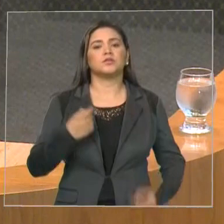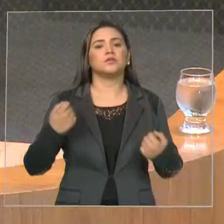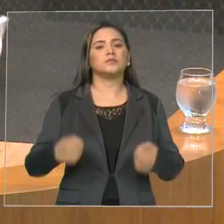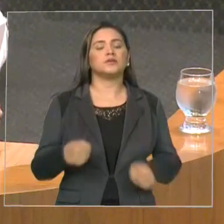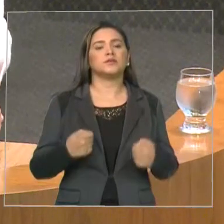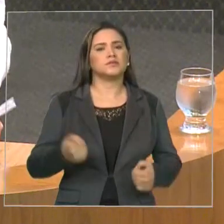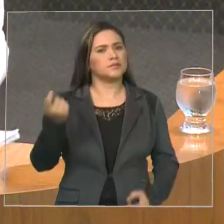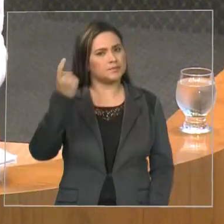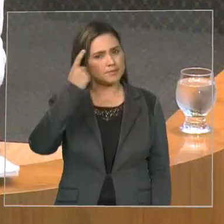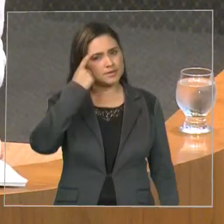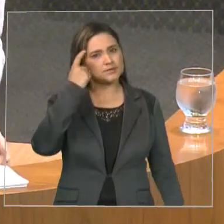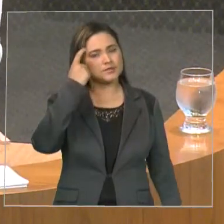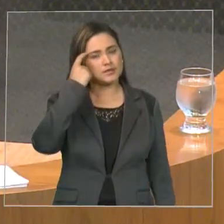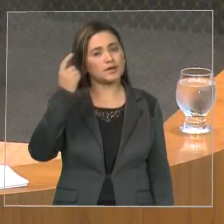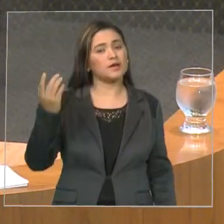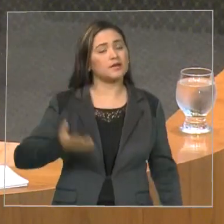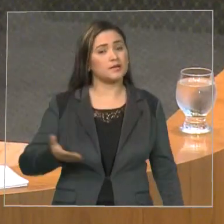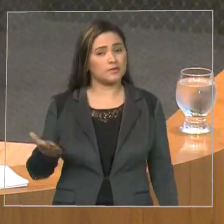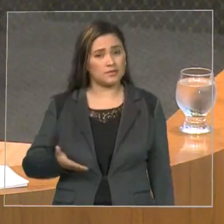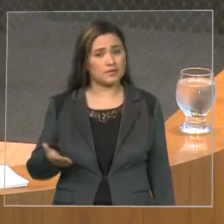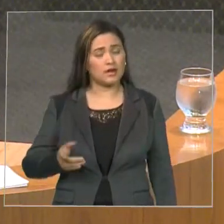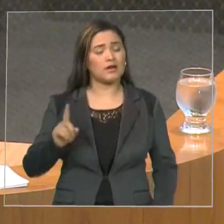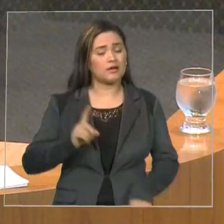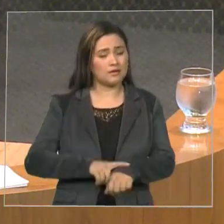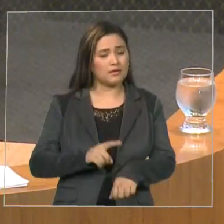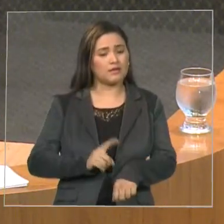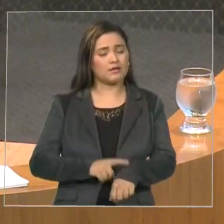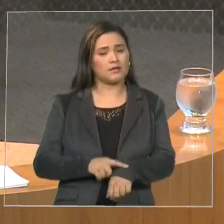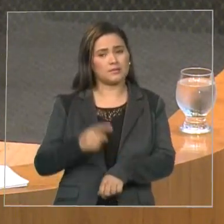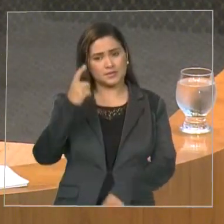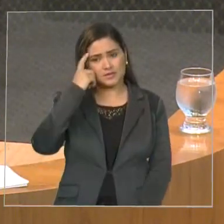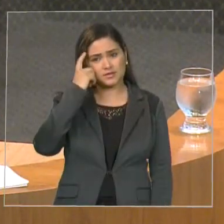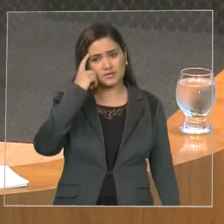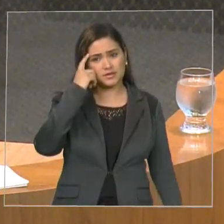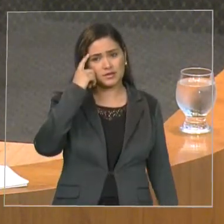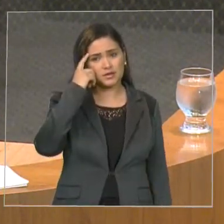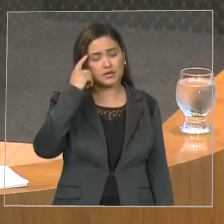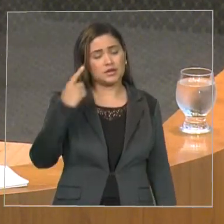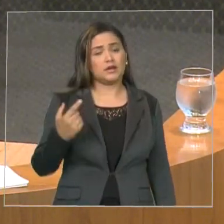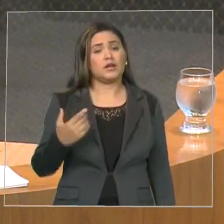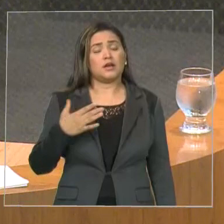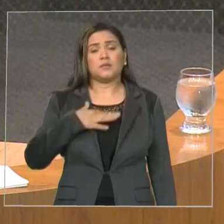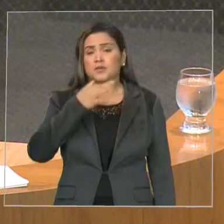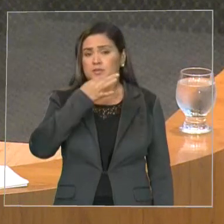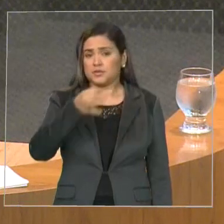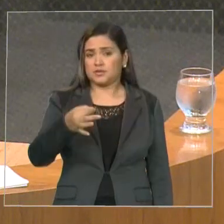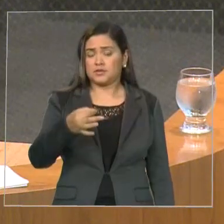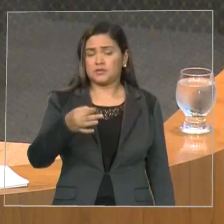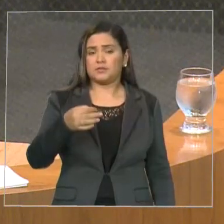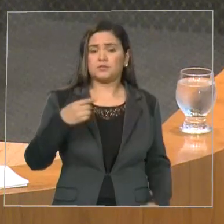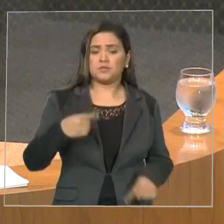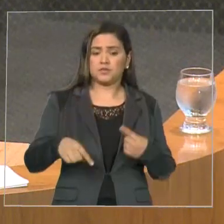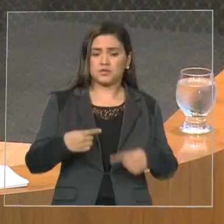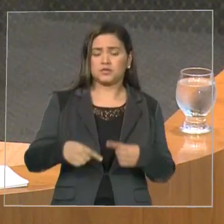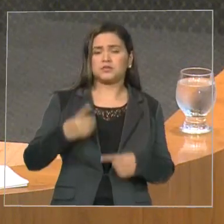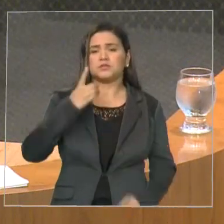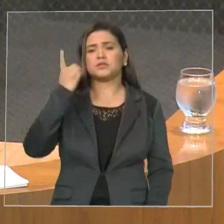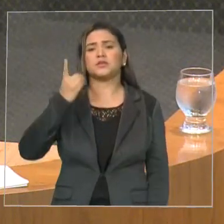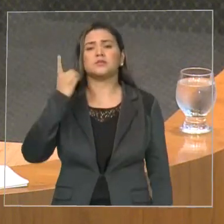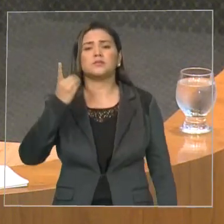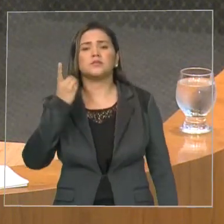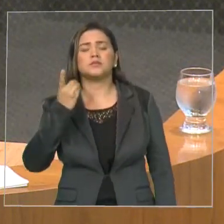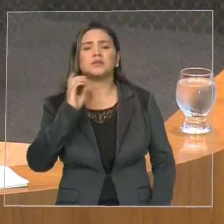refletir, esse é um momento de reflexão. Acho que os políticos, os deputados estaduais,